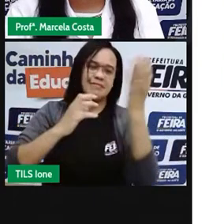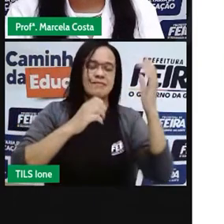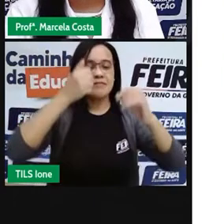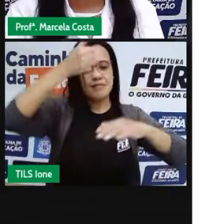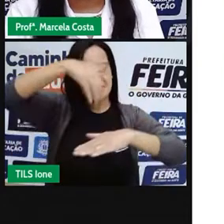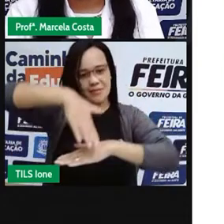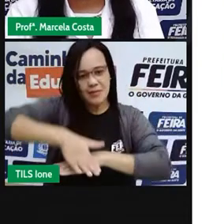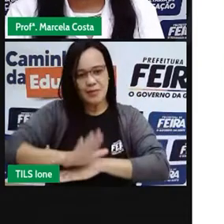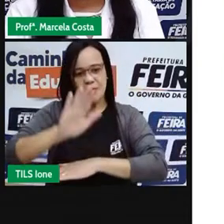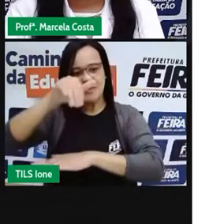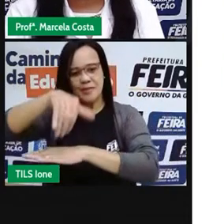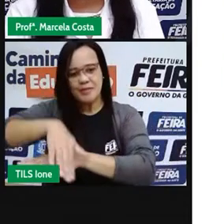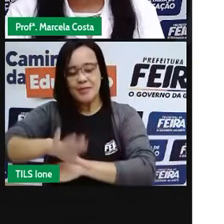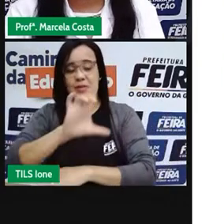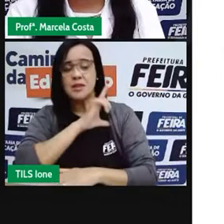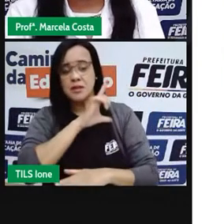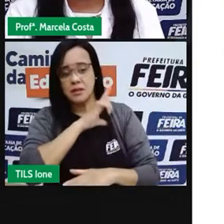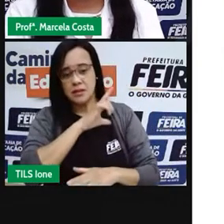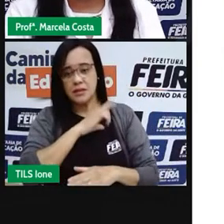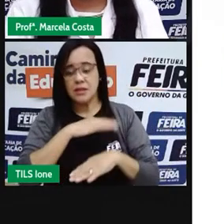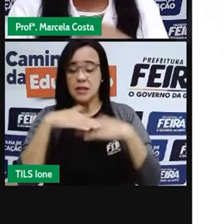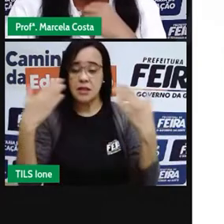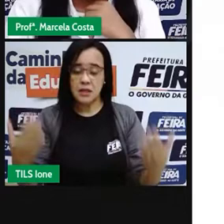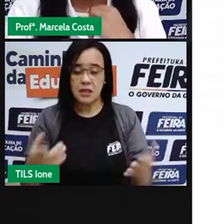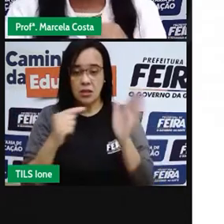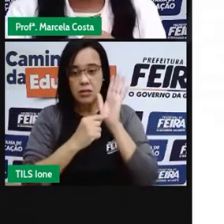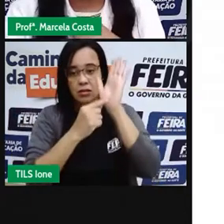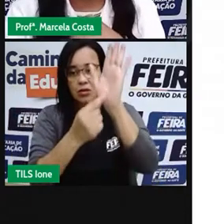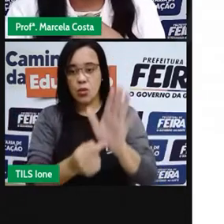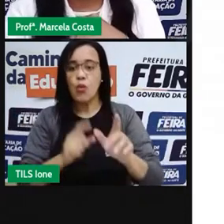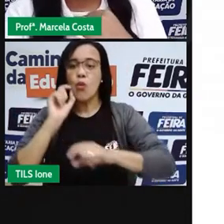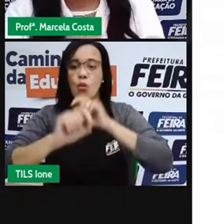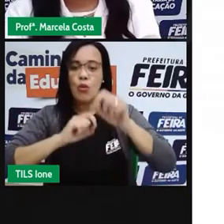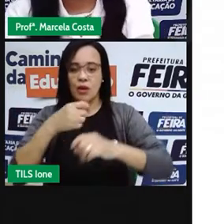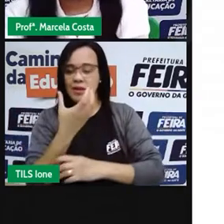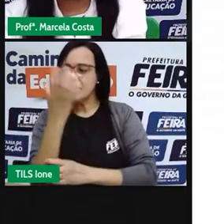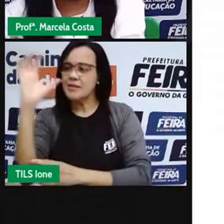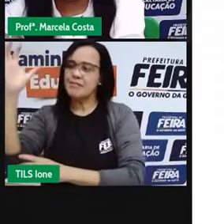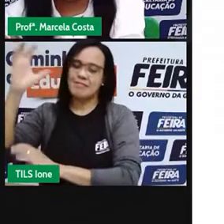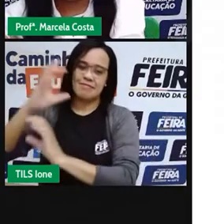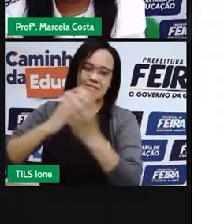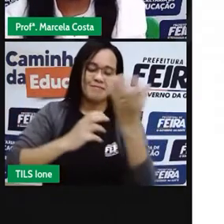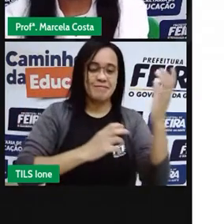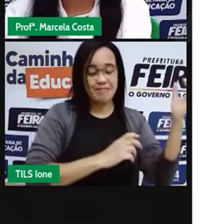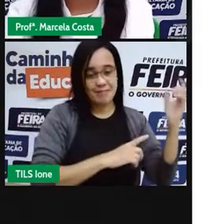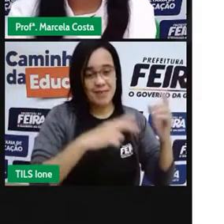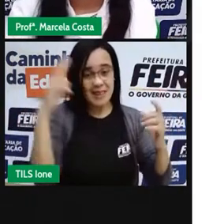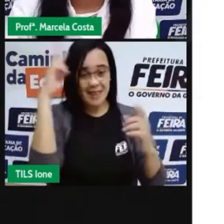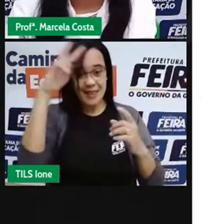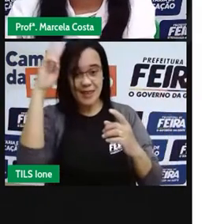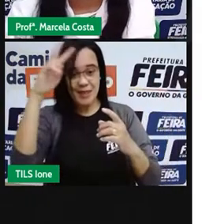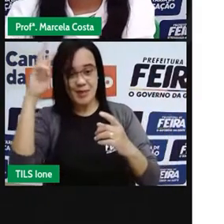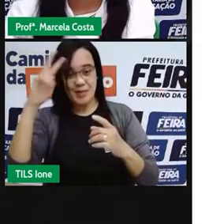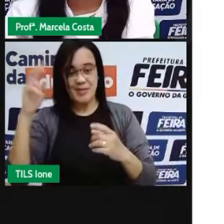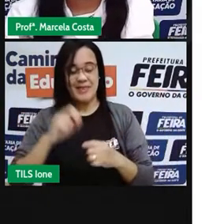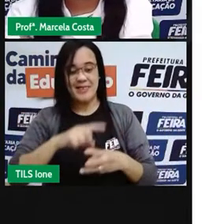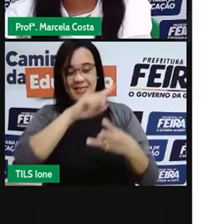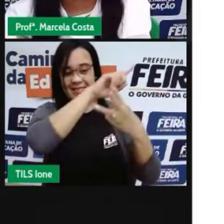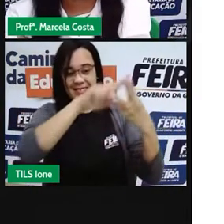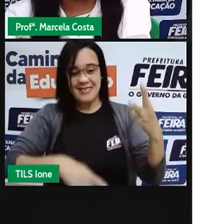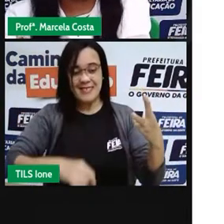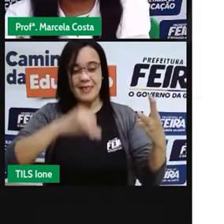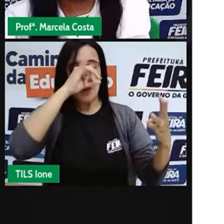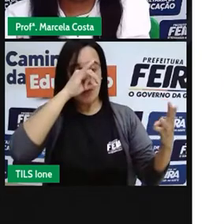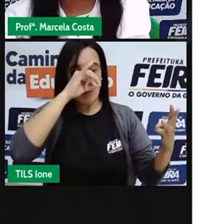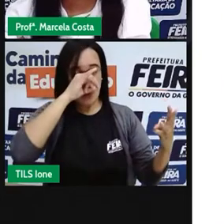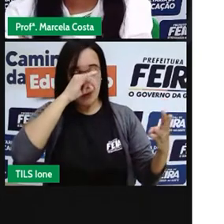natureza. Tá? Então a gente vai ver a natureza encontrando os seus porquinhos, na história